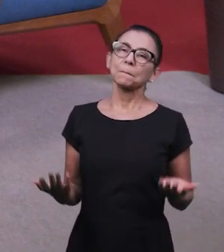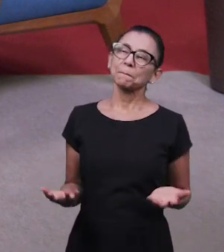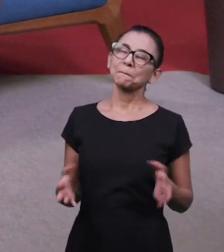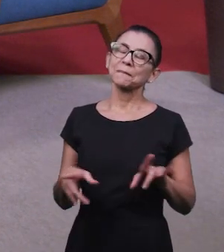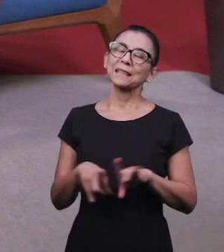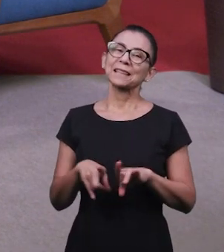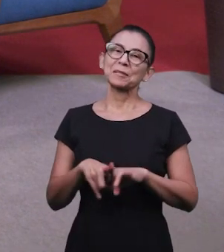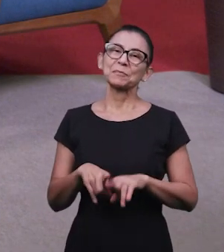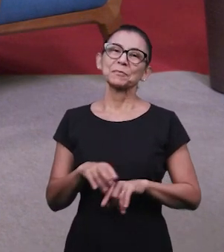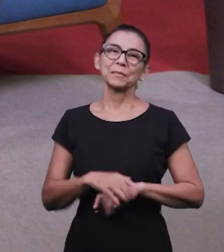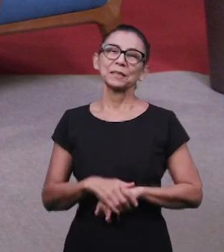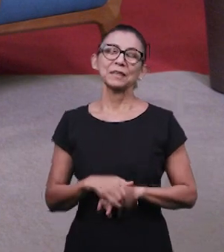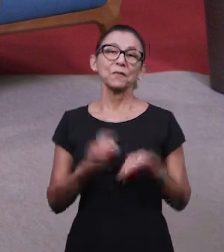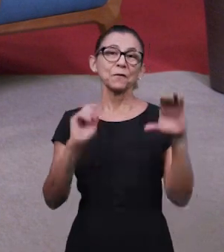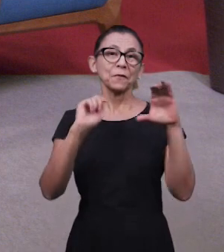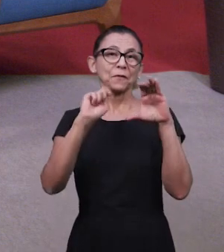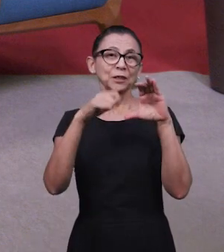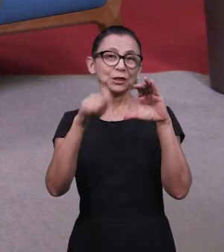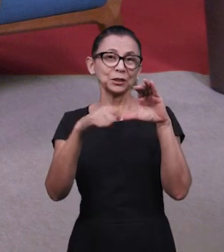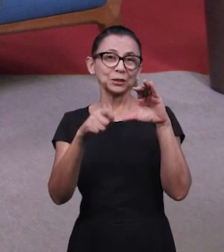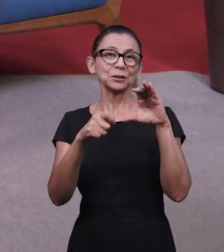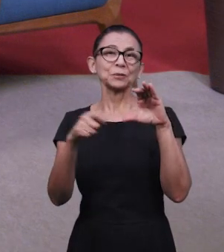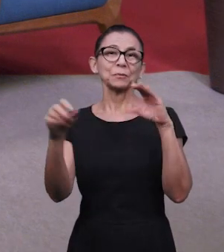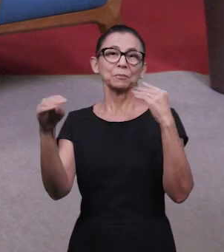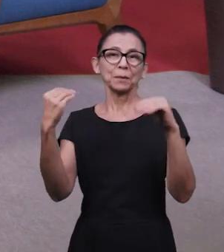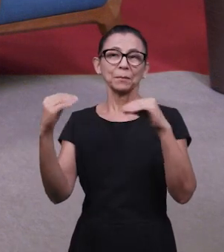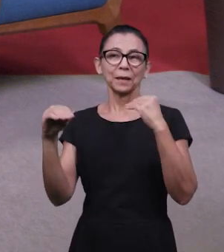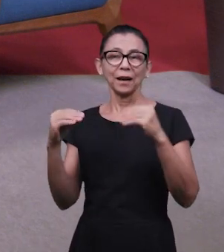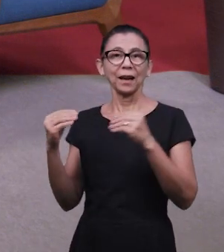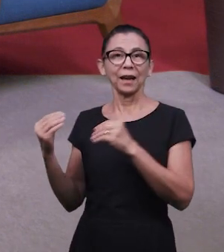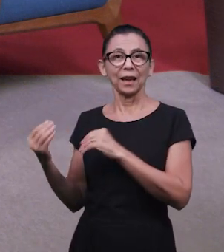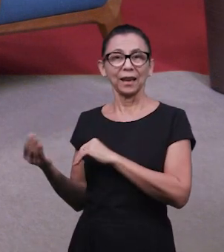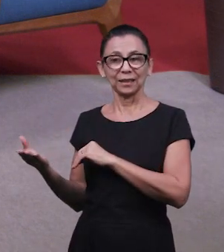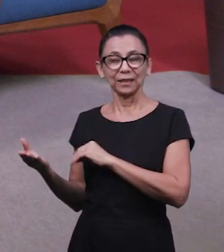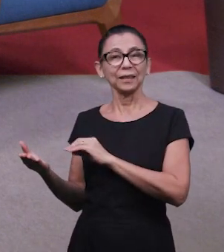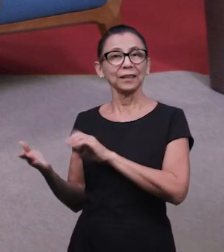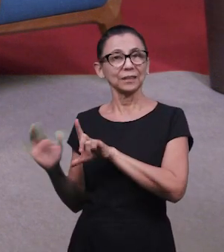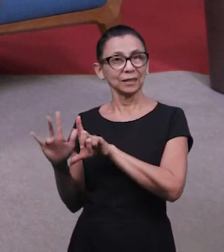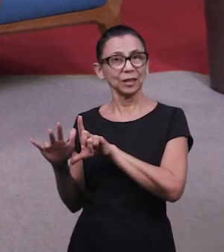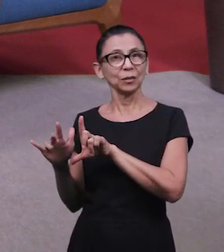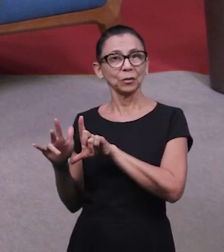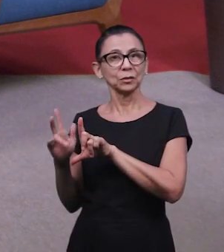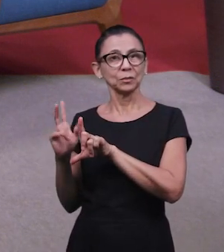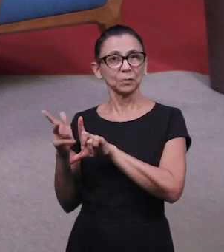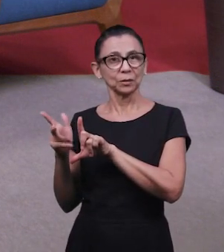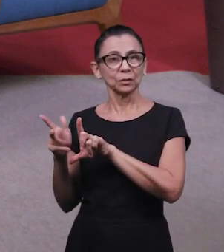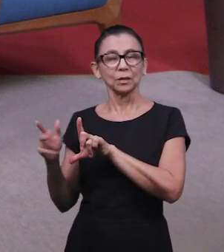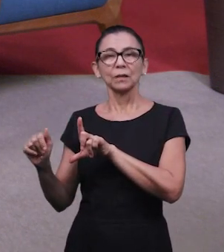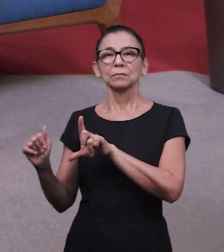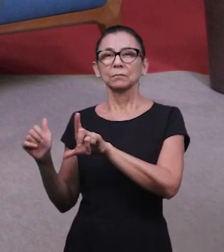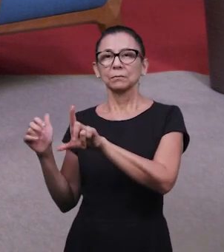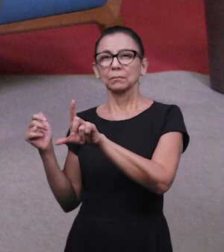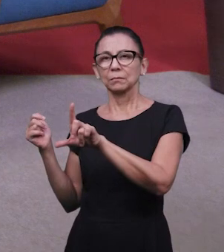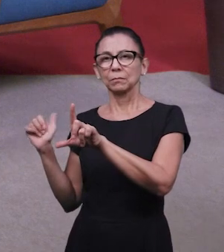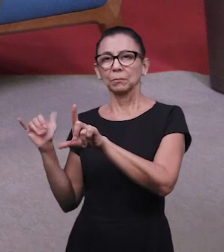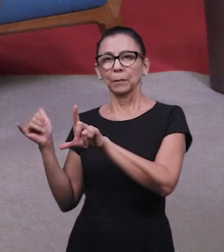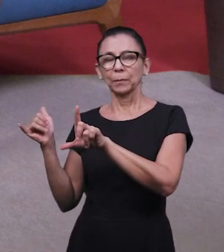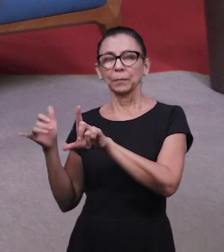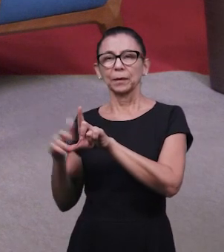tenho crescido espiritualmente e alcançado grandes experiências com o Senhor. É o que escreveu Cláudia Santos Martins,